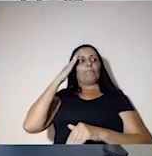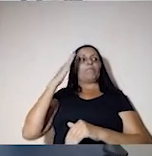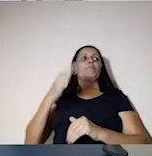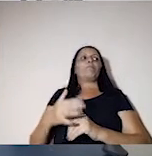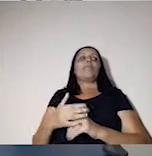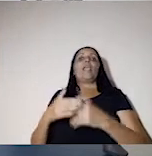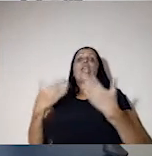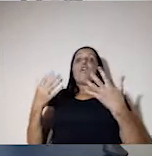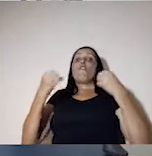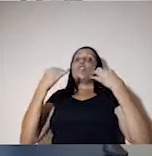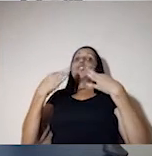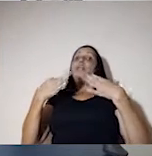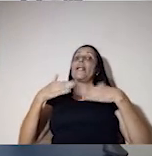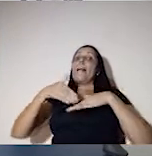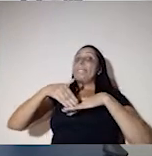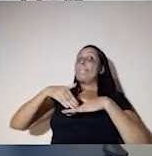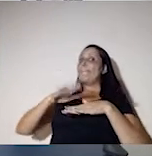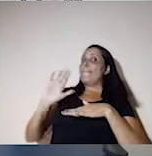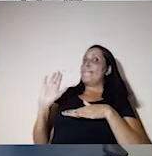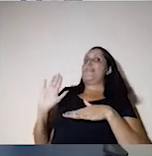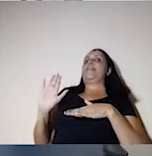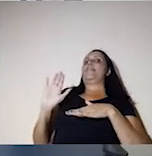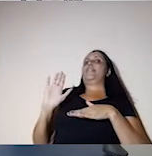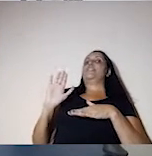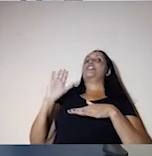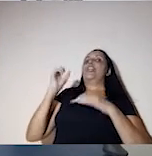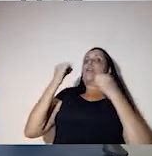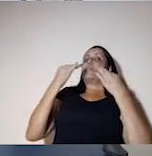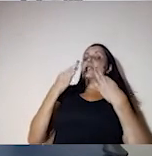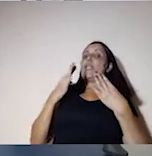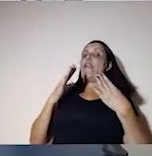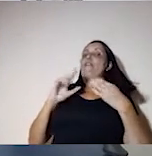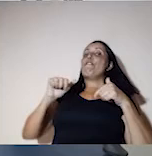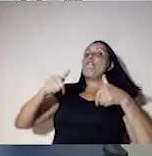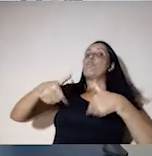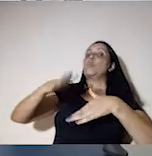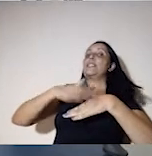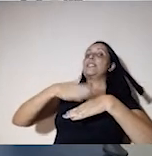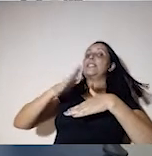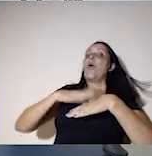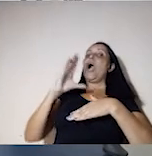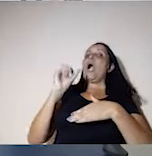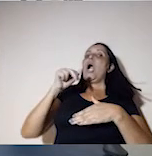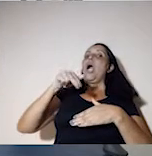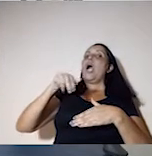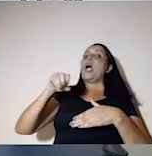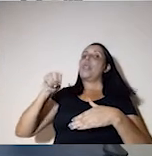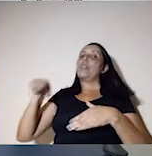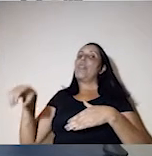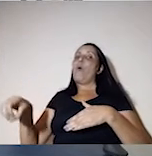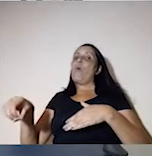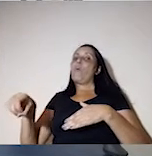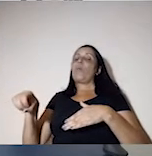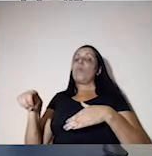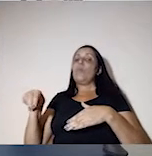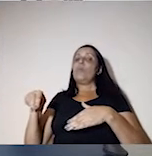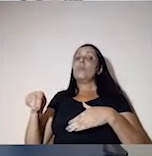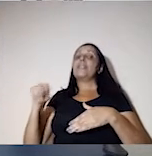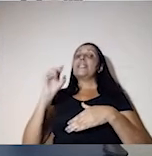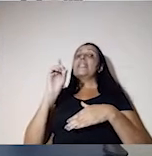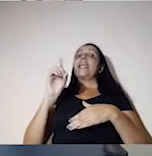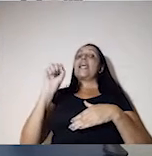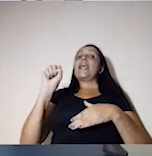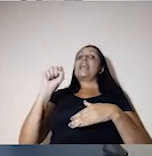entendeu? Eu vou explicar mais. A Canon eu já falei algumas funções dela, a DSLR, que